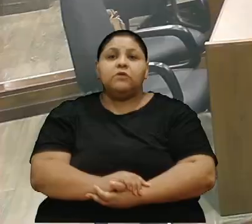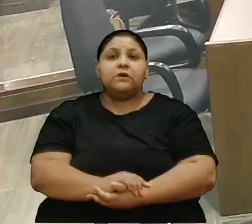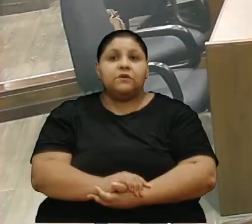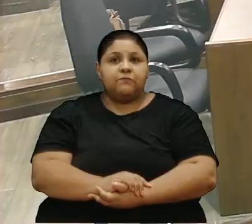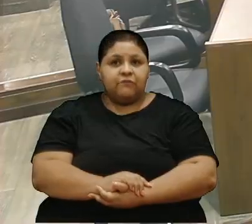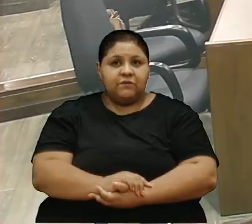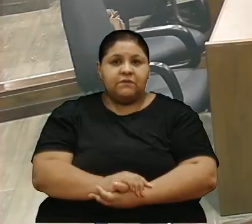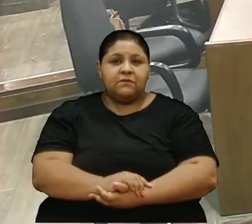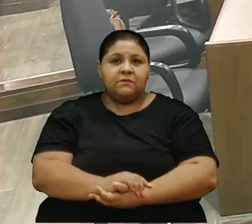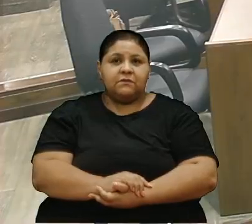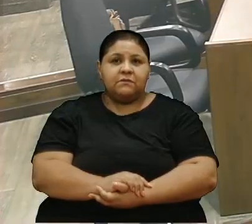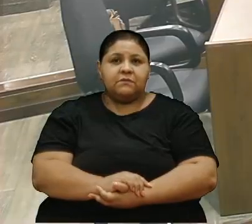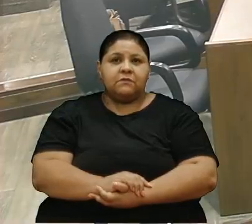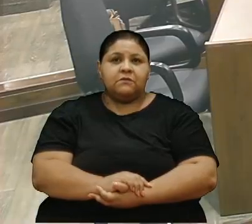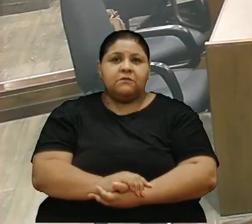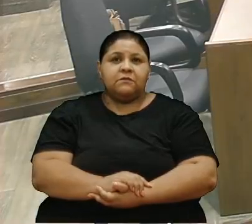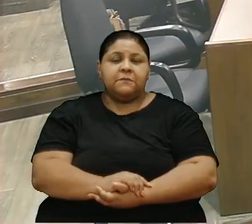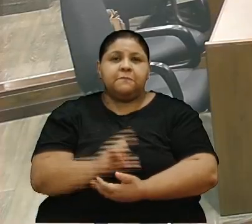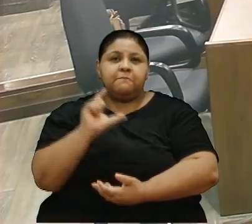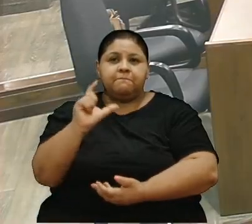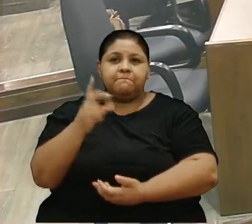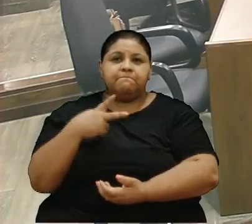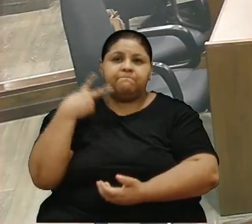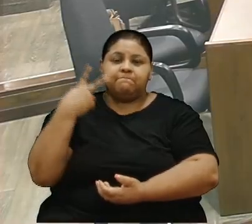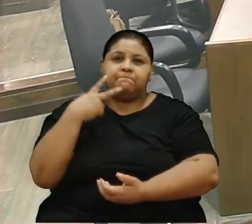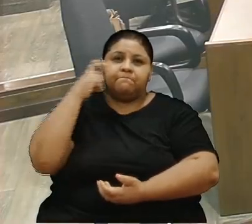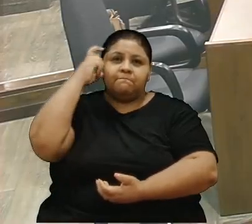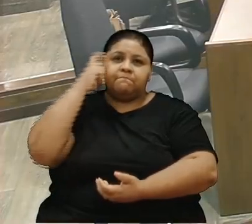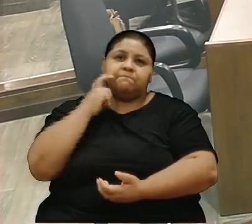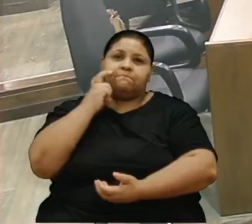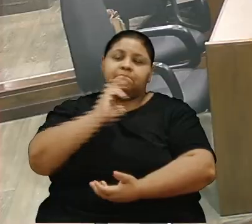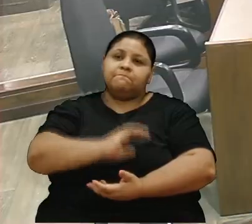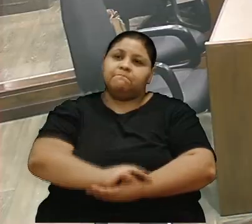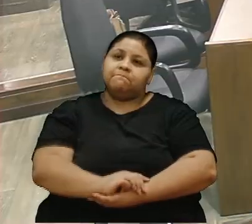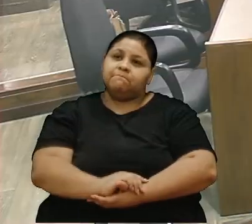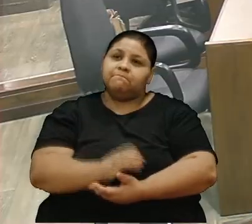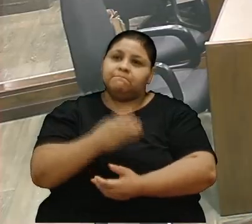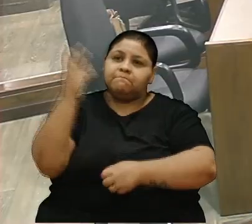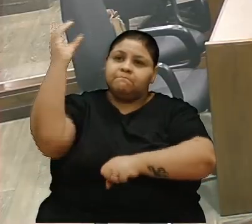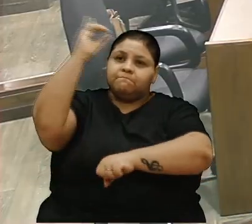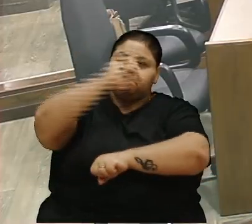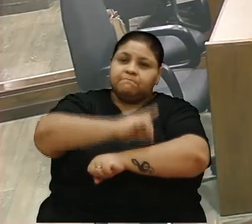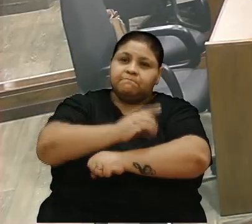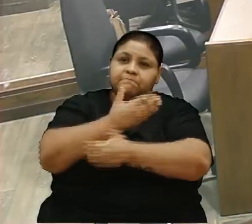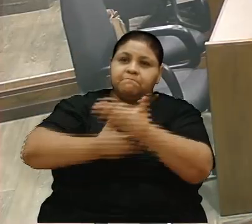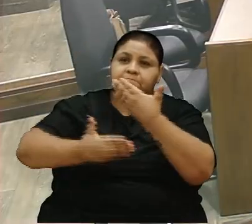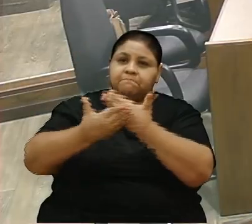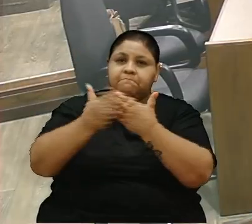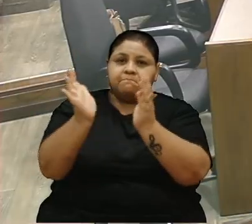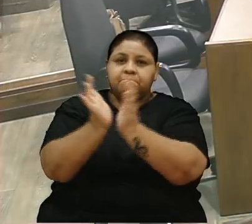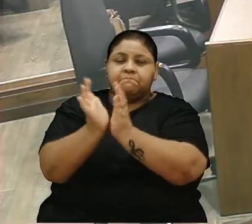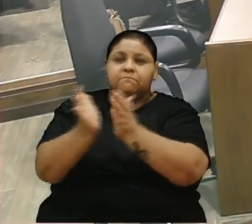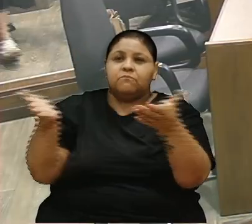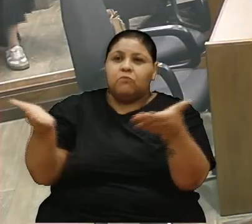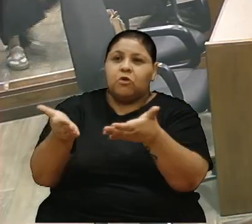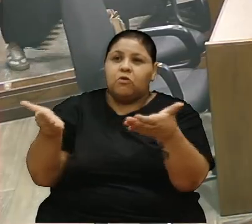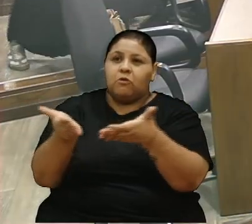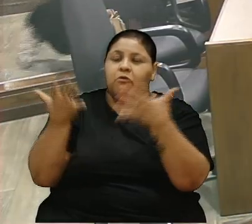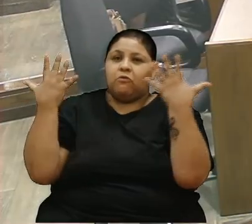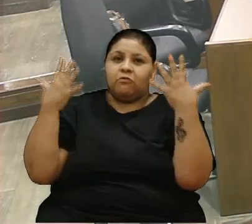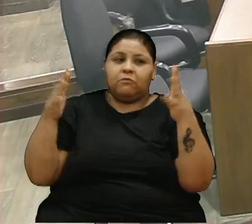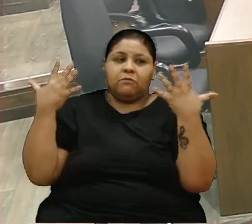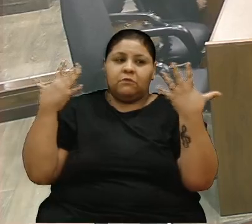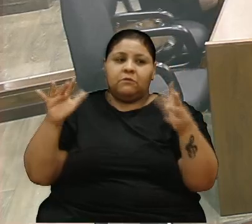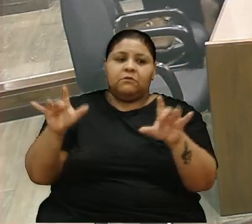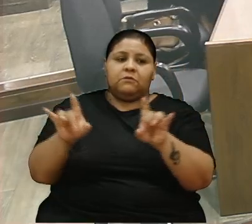Obrigado, vereador Ramon. Com a palavra, vereador Daniel Santos. Bom dia, presidente, colegas. Hoje eu quero fazer um voto de